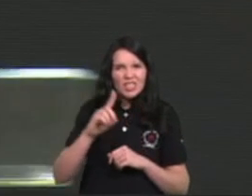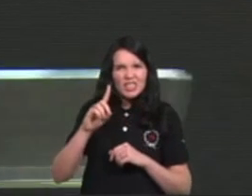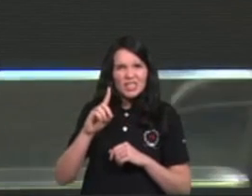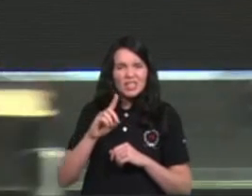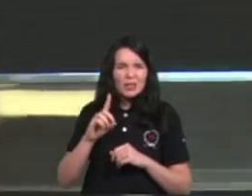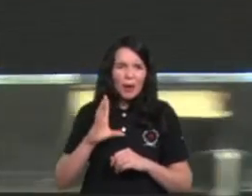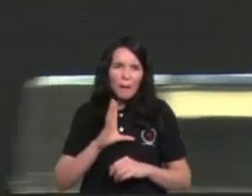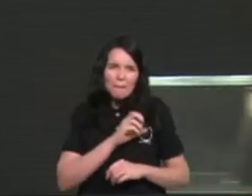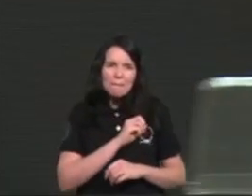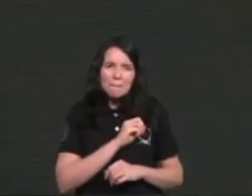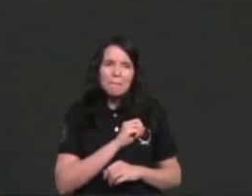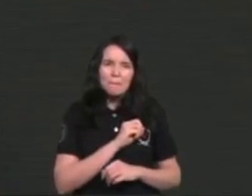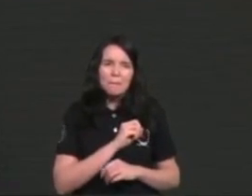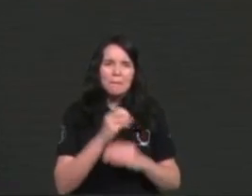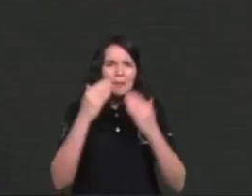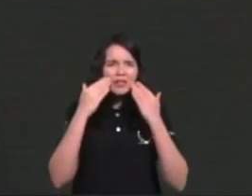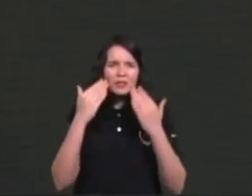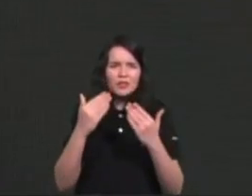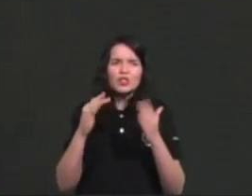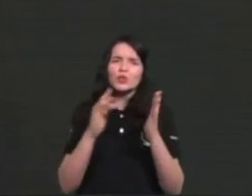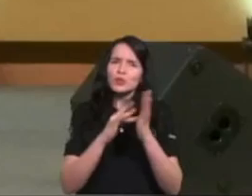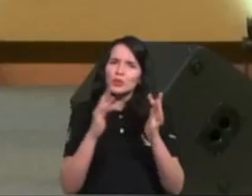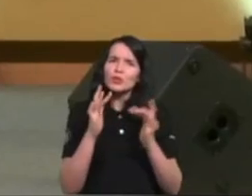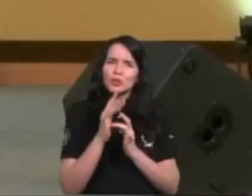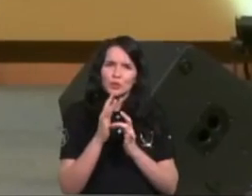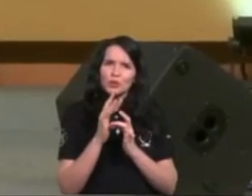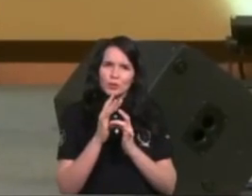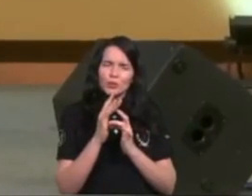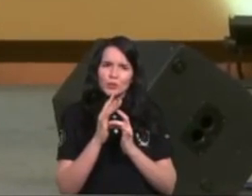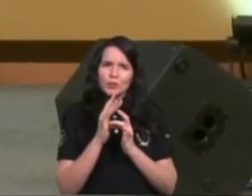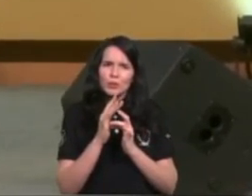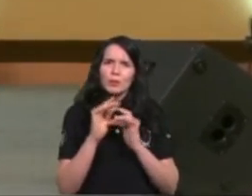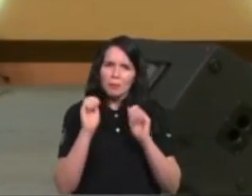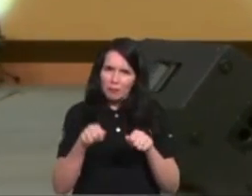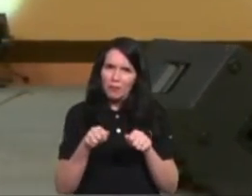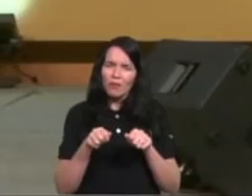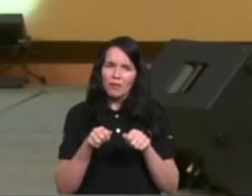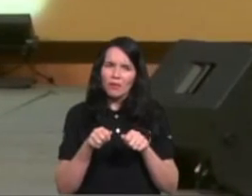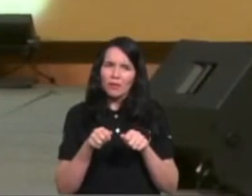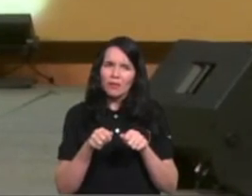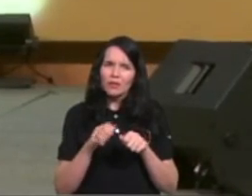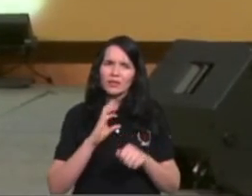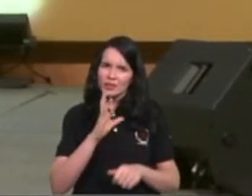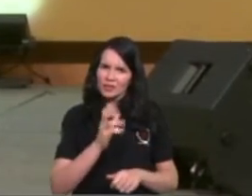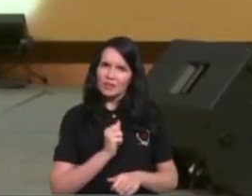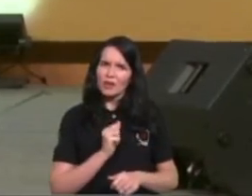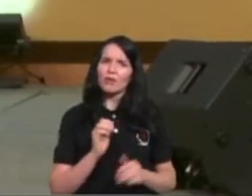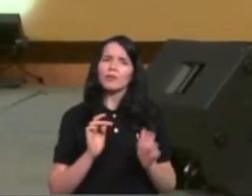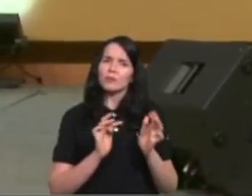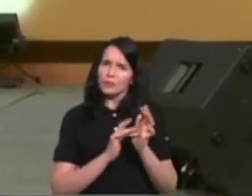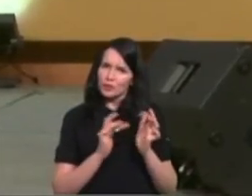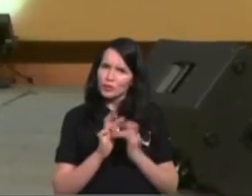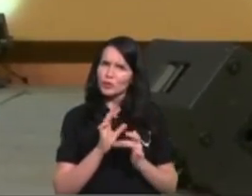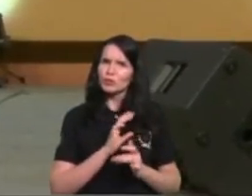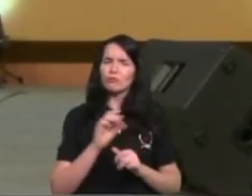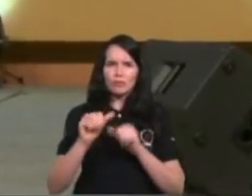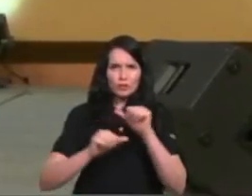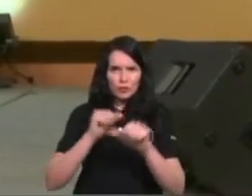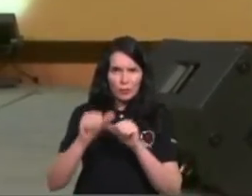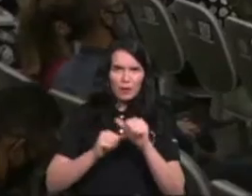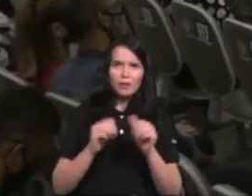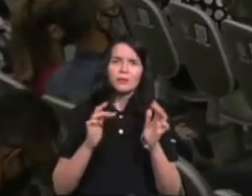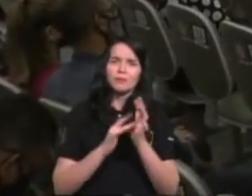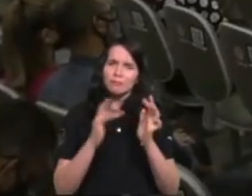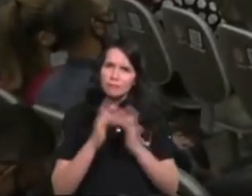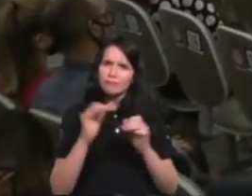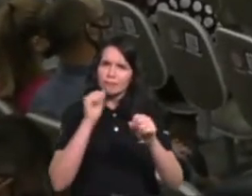do amor de Deus manifestou Jesus e para que você possa vir a ser um salvo por Cristo um transformado